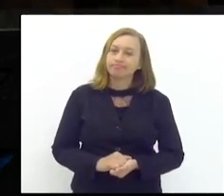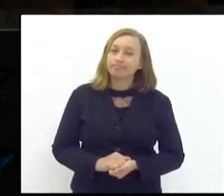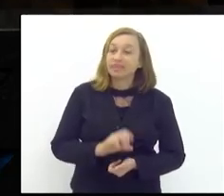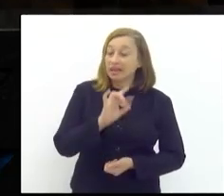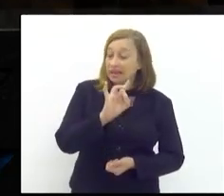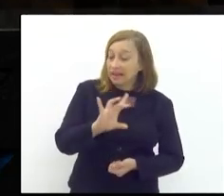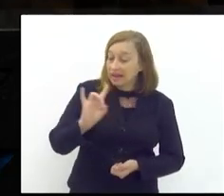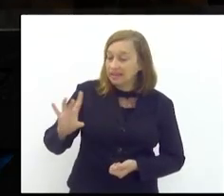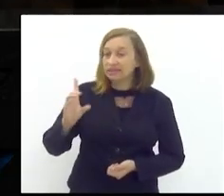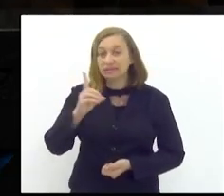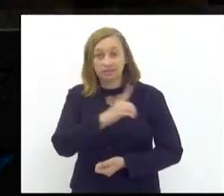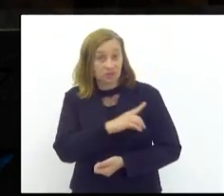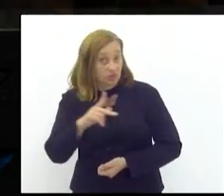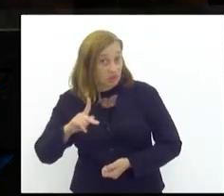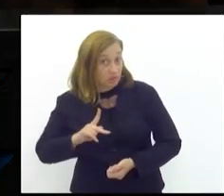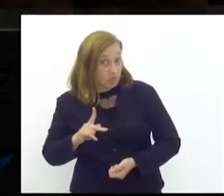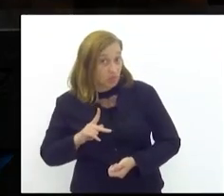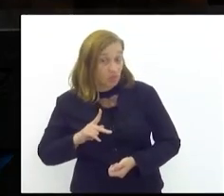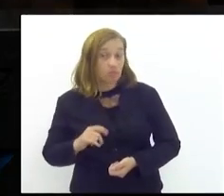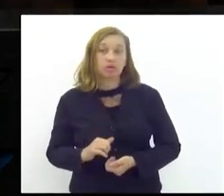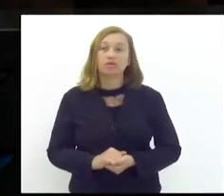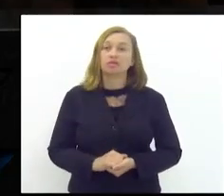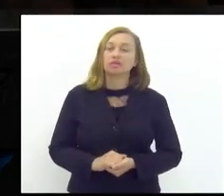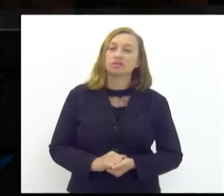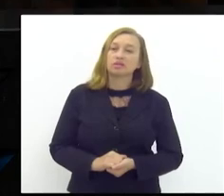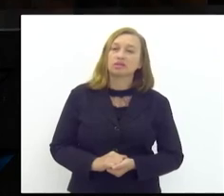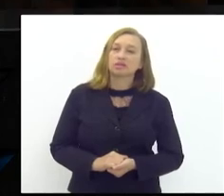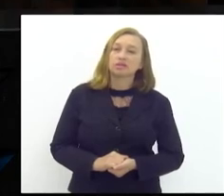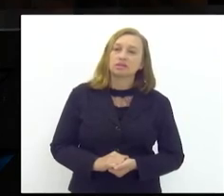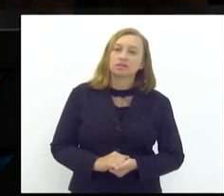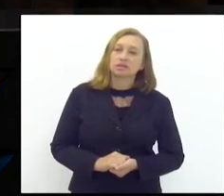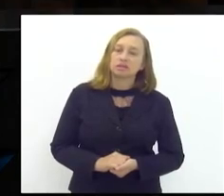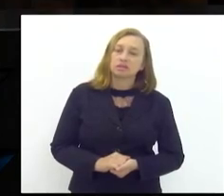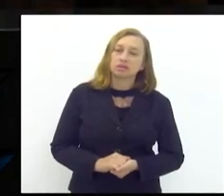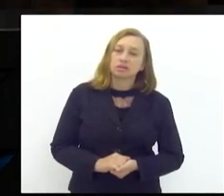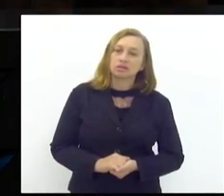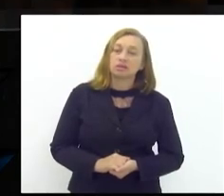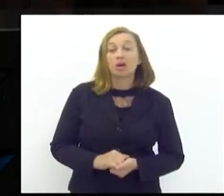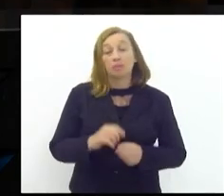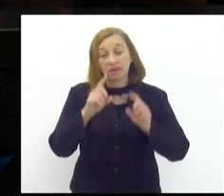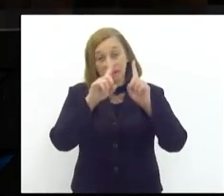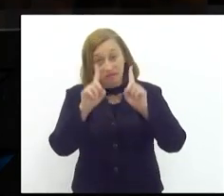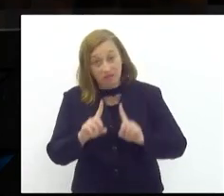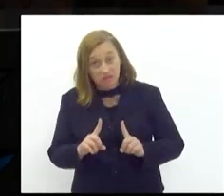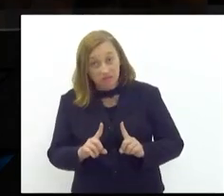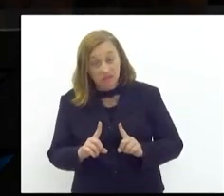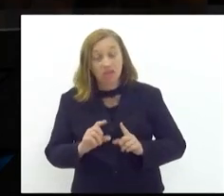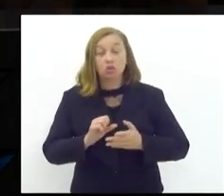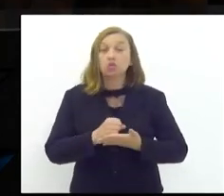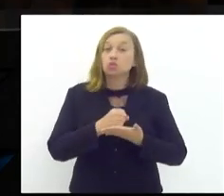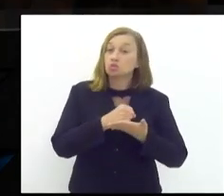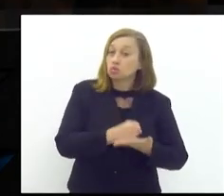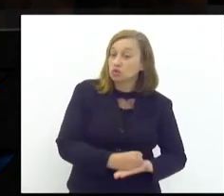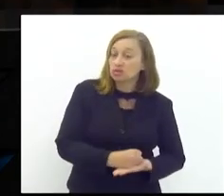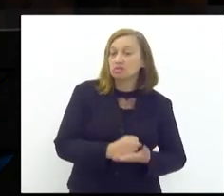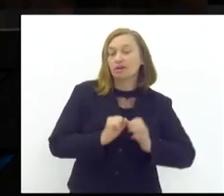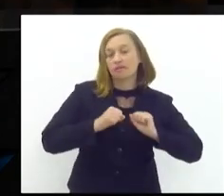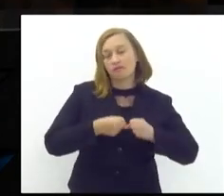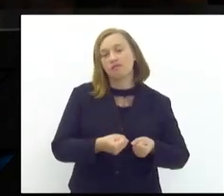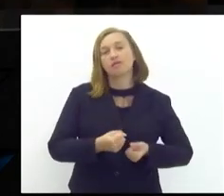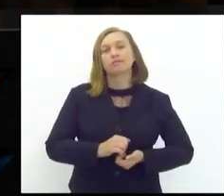a Defensoria Pública para aqueles que são hipo deficientes sustentarem a